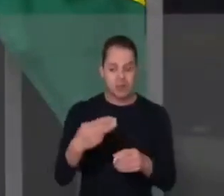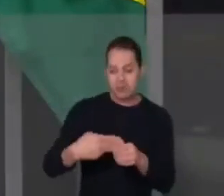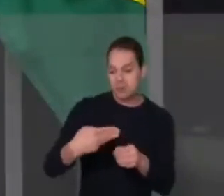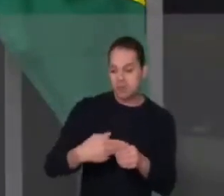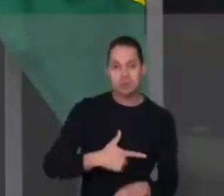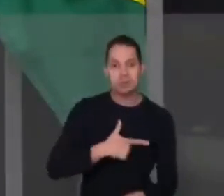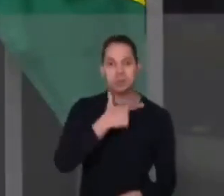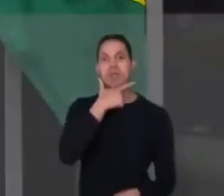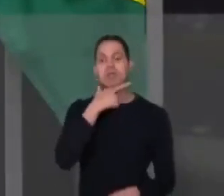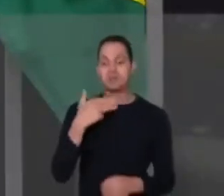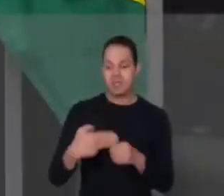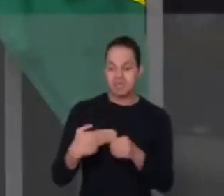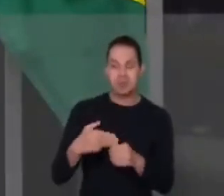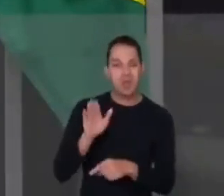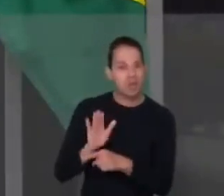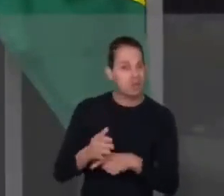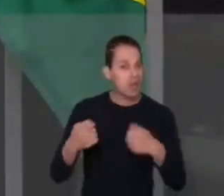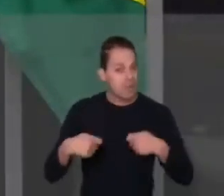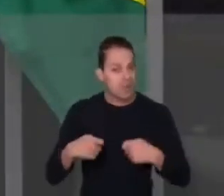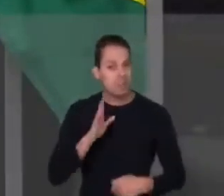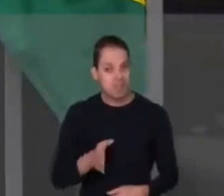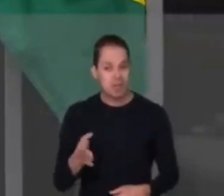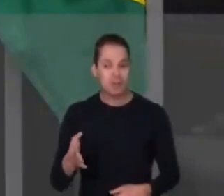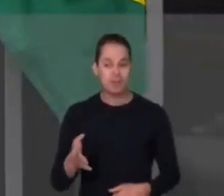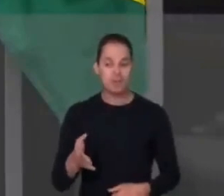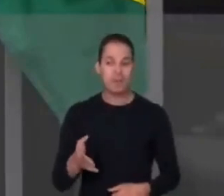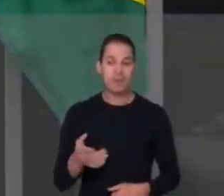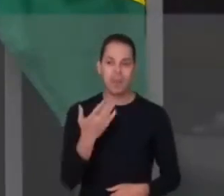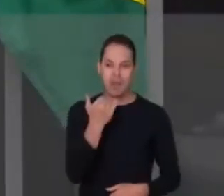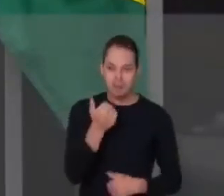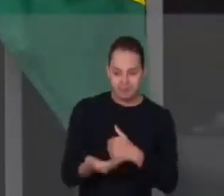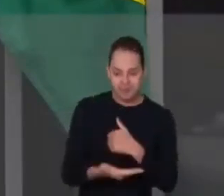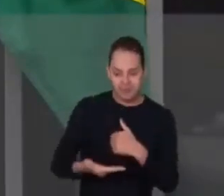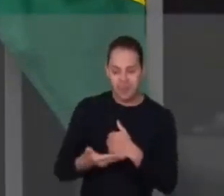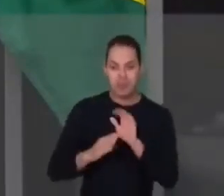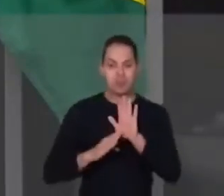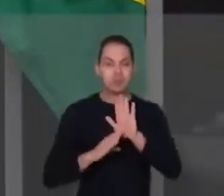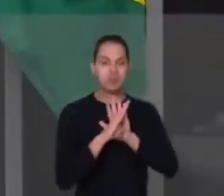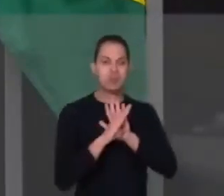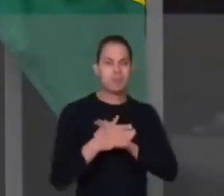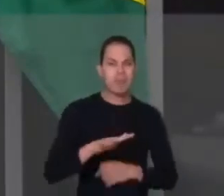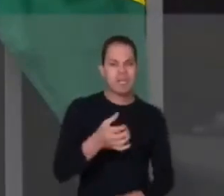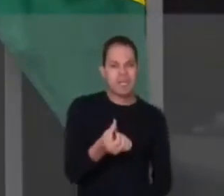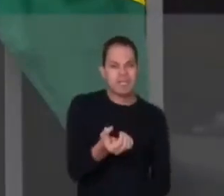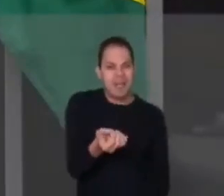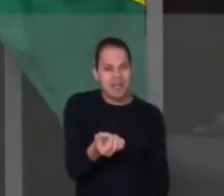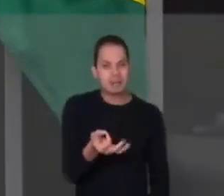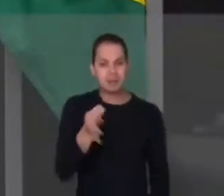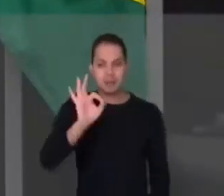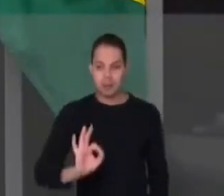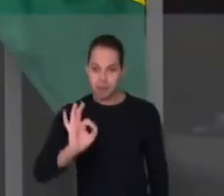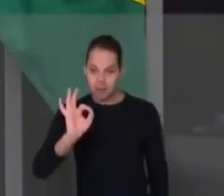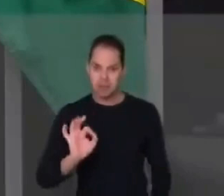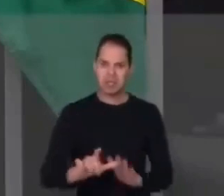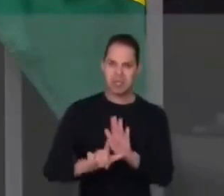municípios que já estão pedindo socorro então assim só a cesta básica ir aumentar uma média de 60%, para quem